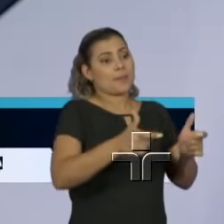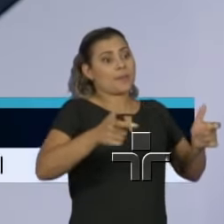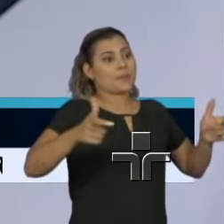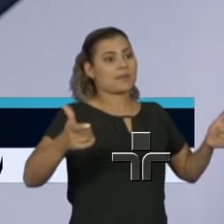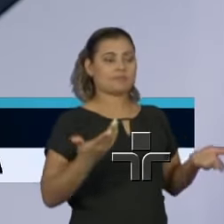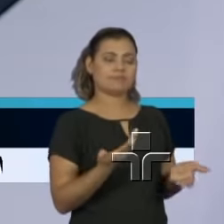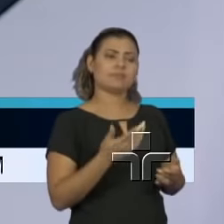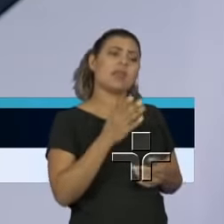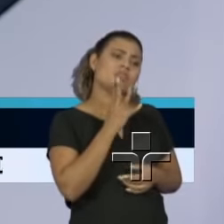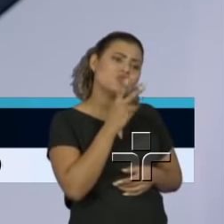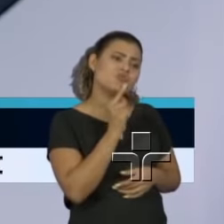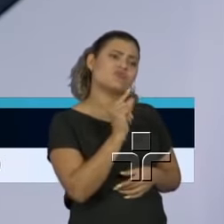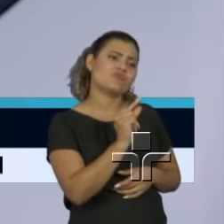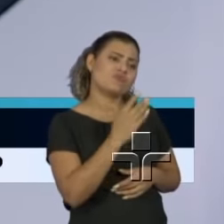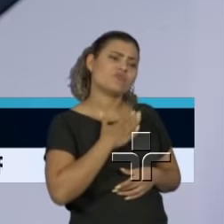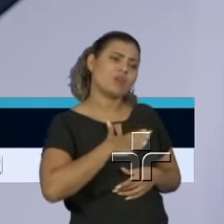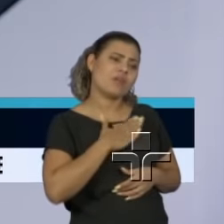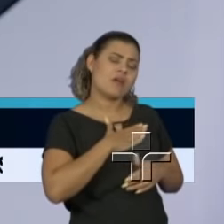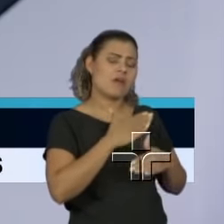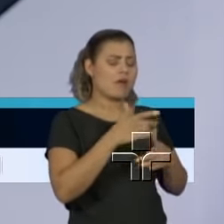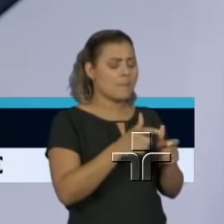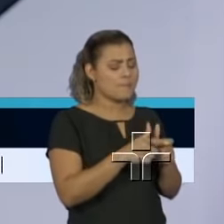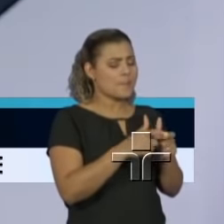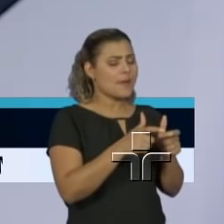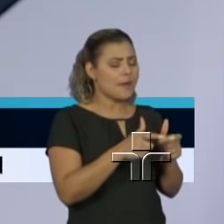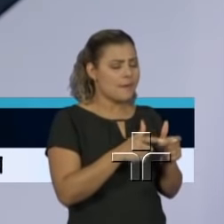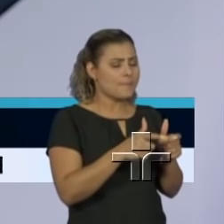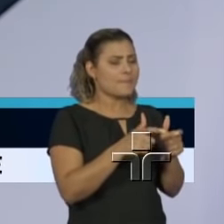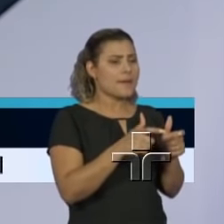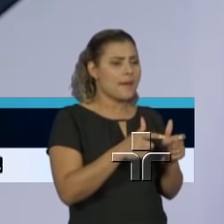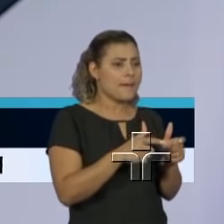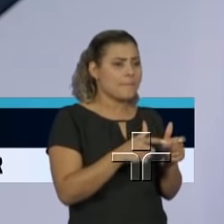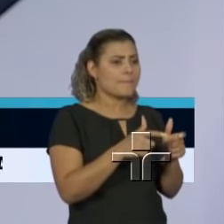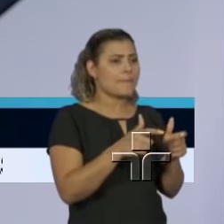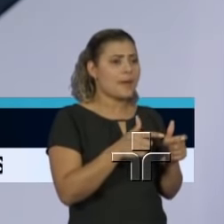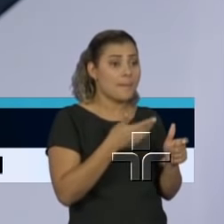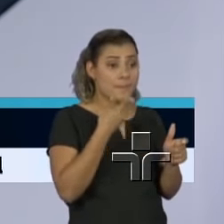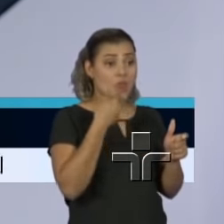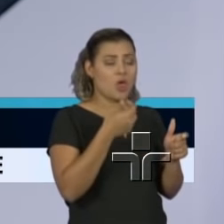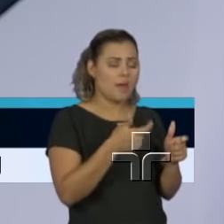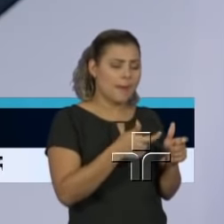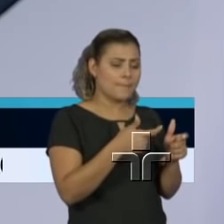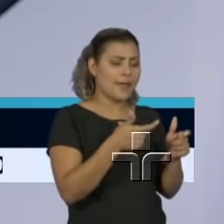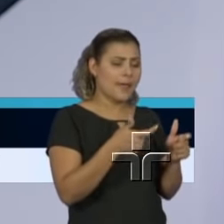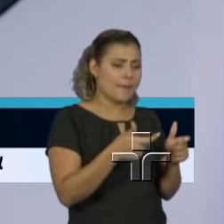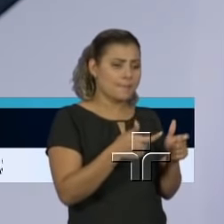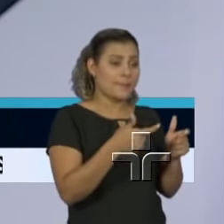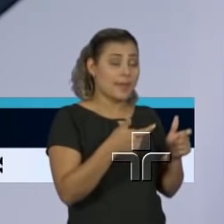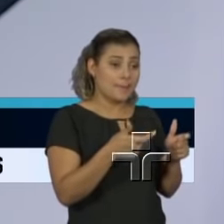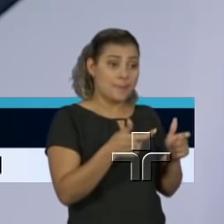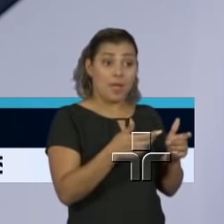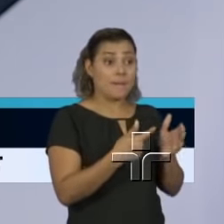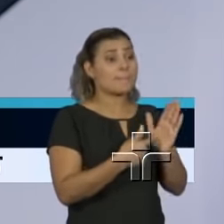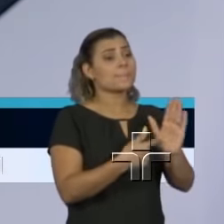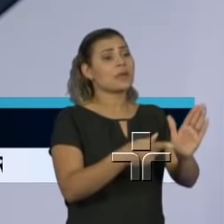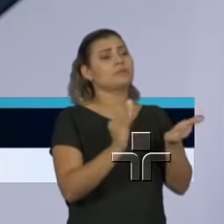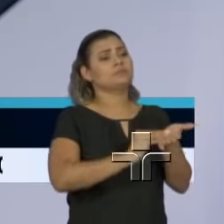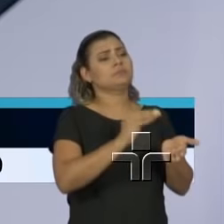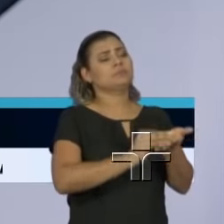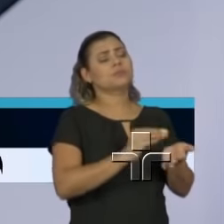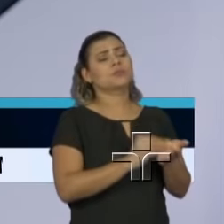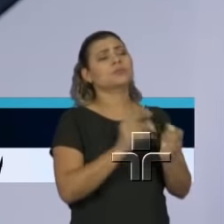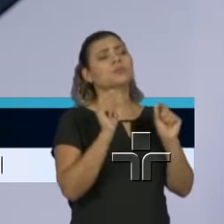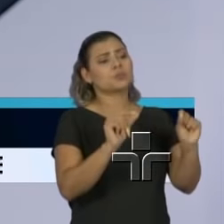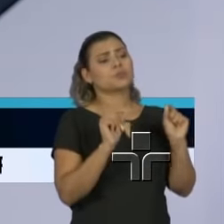Começa muito devagarzinho, vai demorar a melhorar. O que ainda não é claro é qual